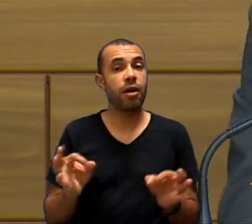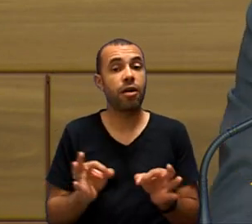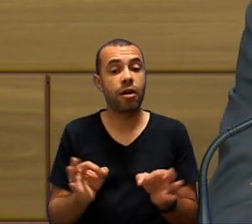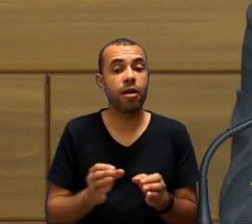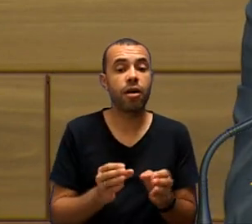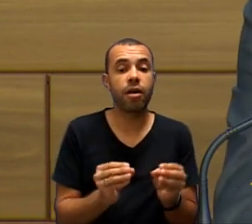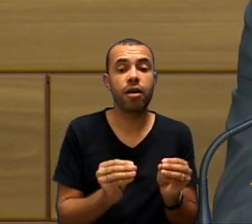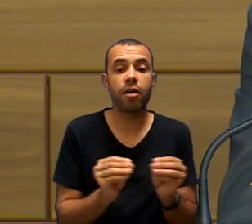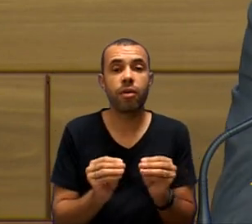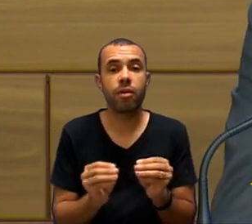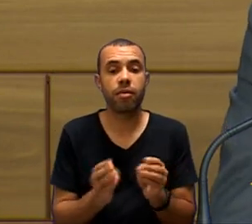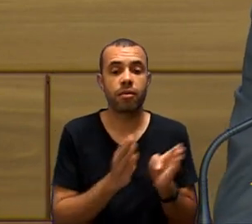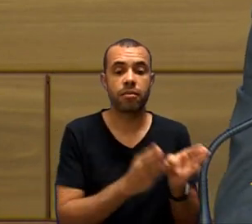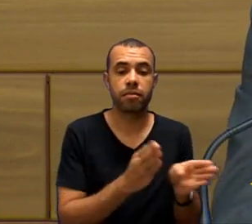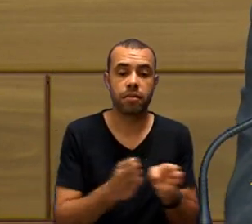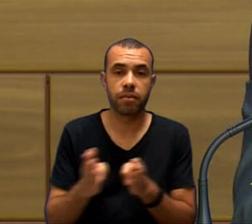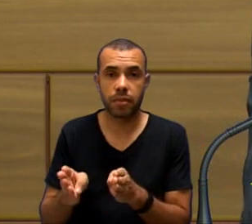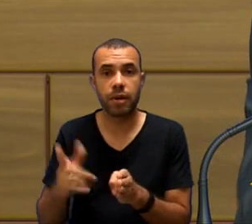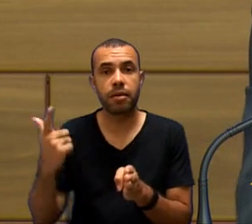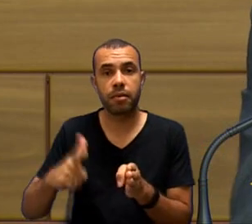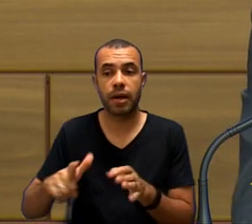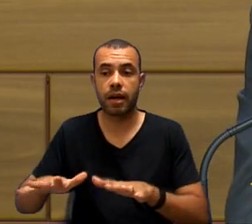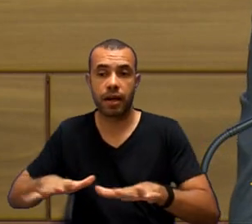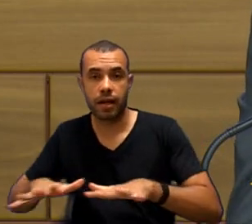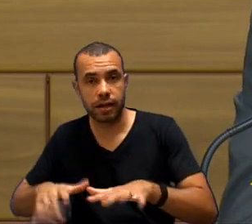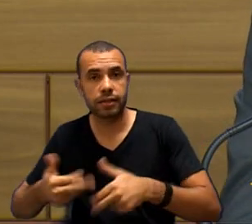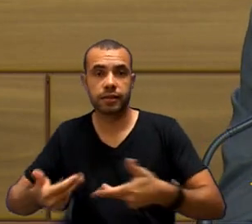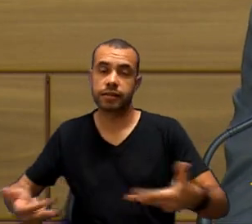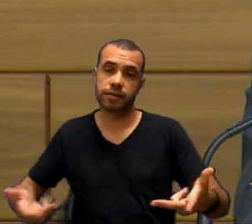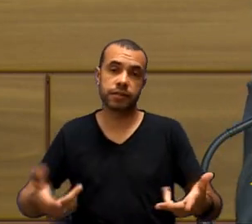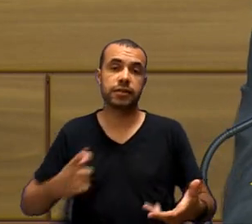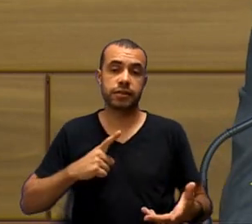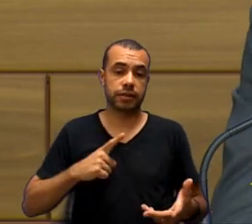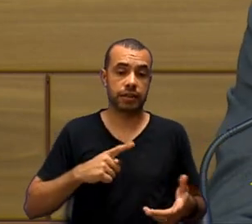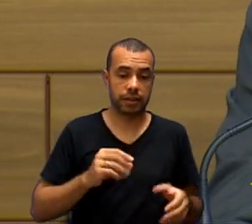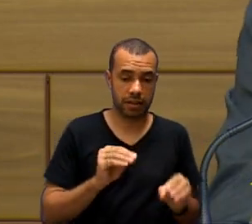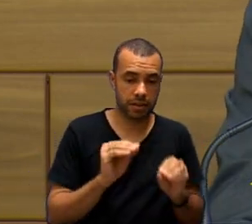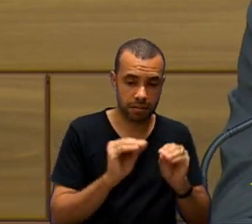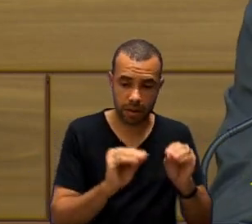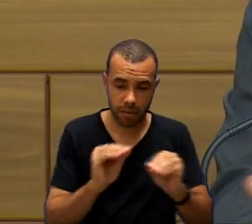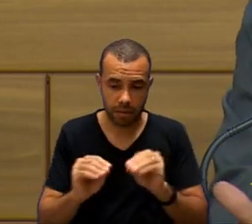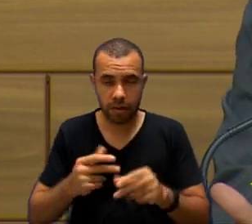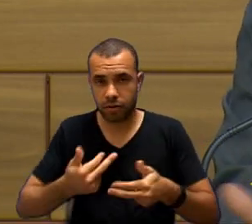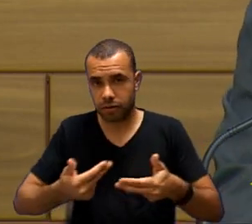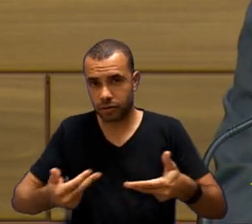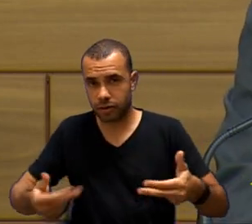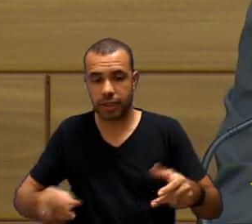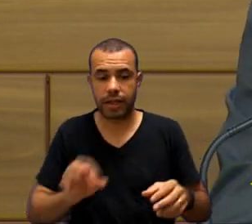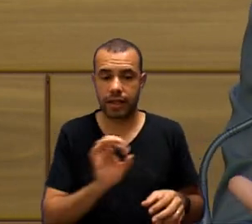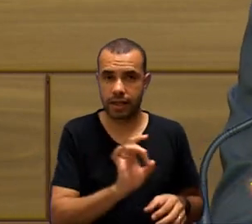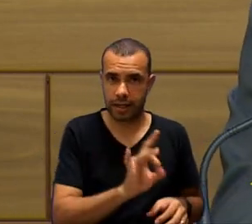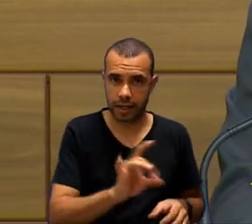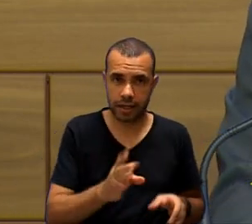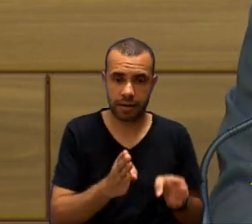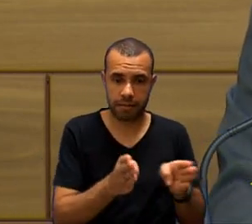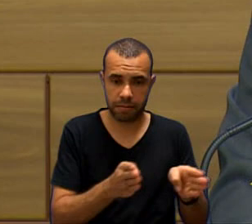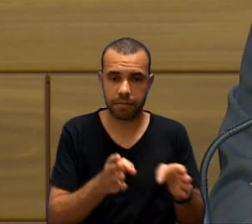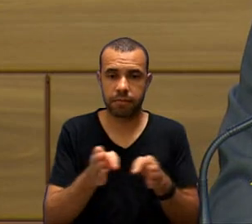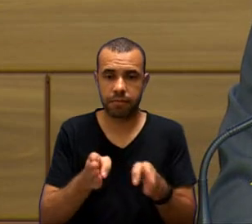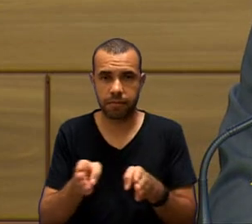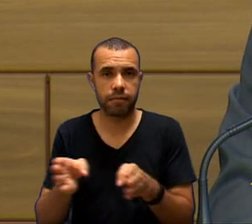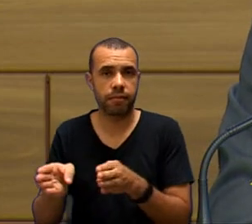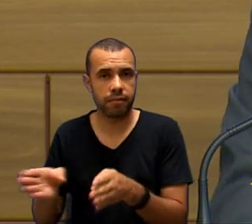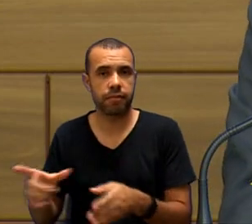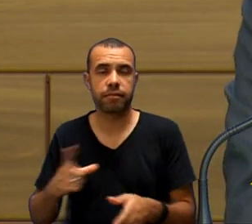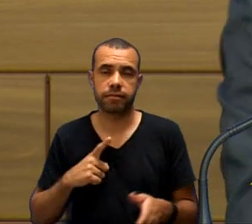né, dentro desse programa e ações, estão lá todas as outras as dotações para cada programa. Isso tem sido cumprido.